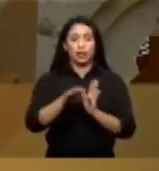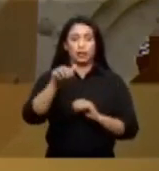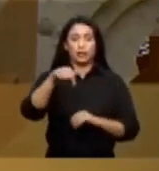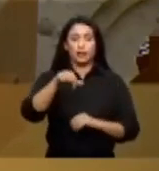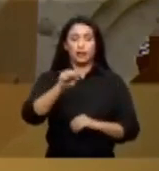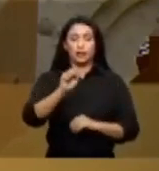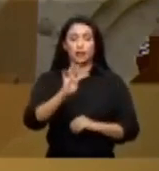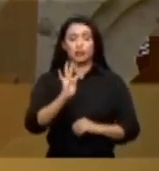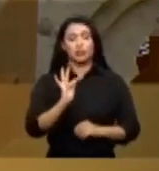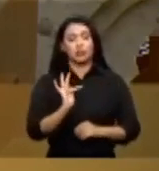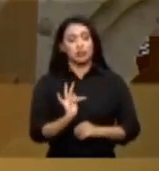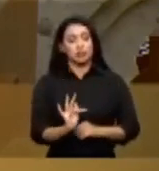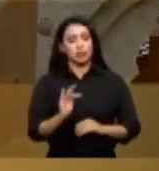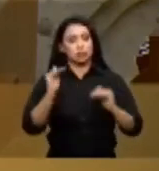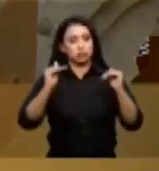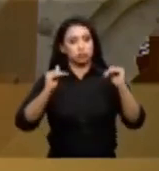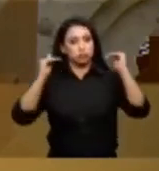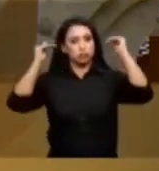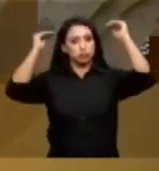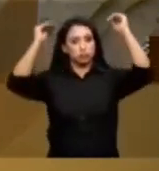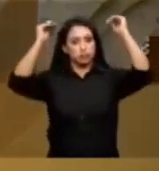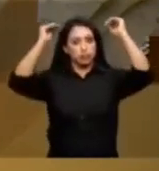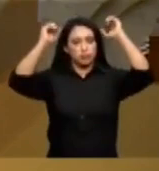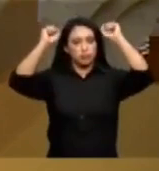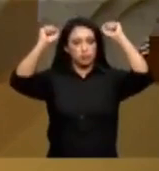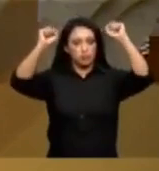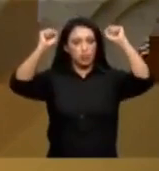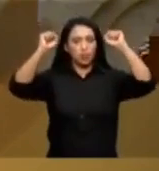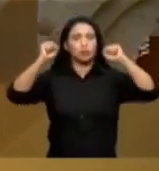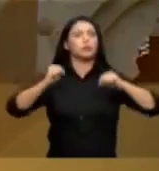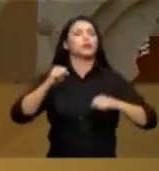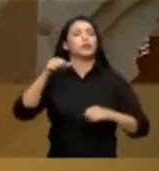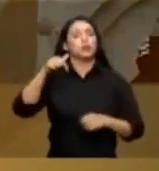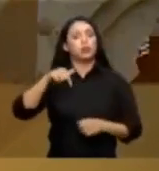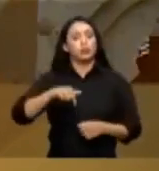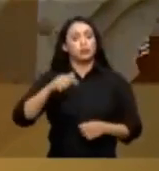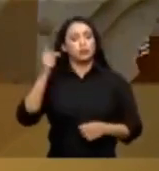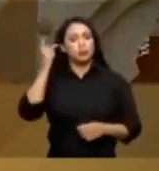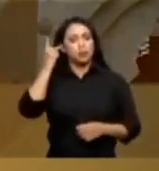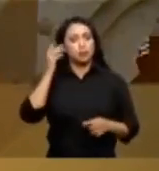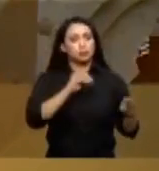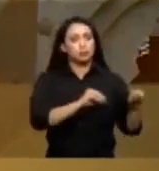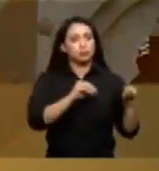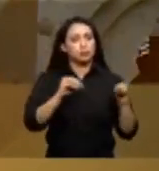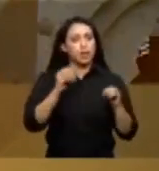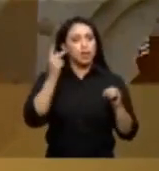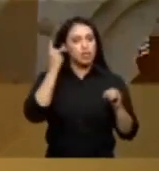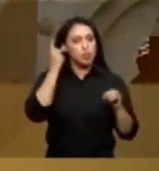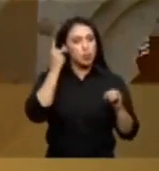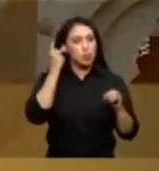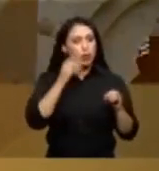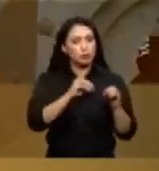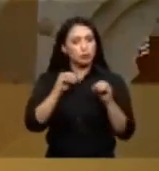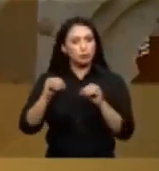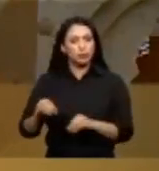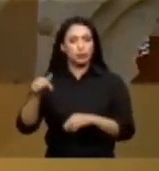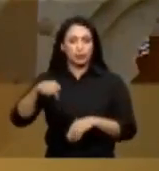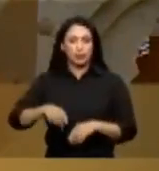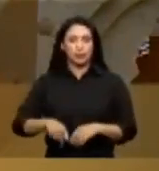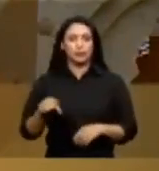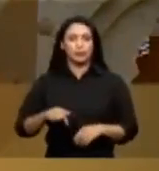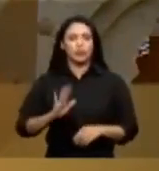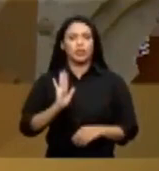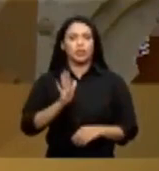Brasil, egresso do Ministério Público Paulista. Já era conhecido pela